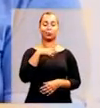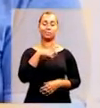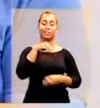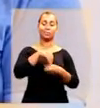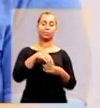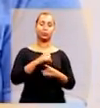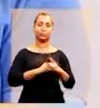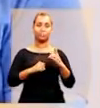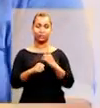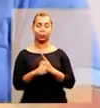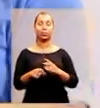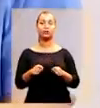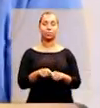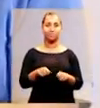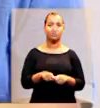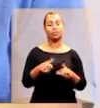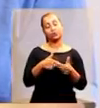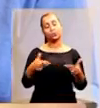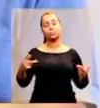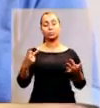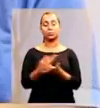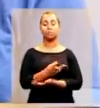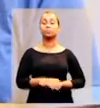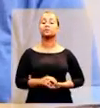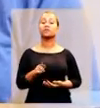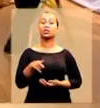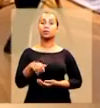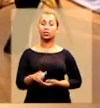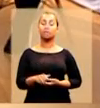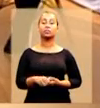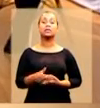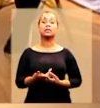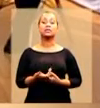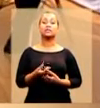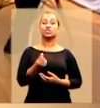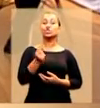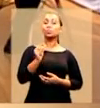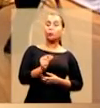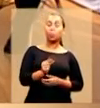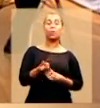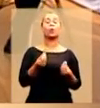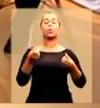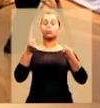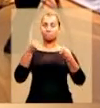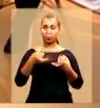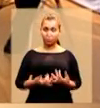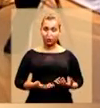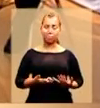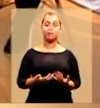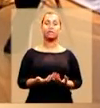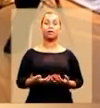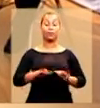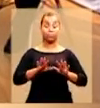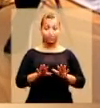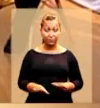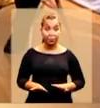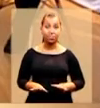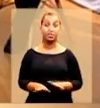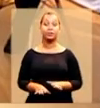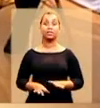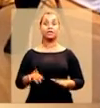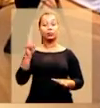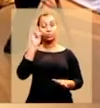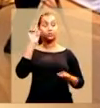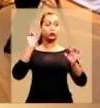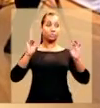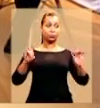dentro da sociedade é que faz a atividade acontecer. Ô Ganga, e que esse orçamento curto, como é que você acaba definindo? Por exemplo, acaba ficando